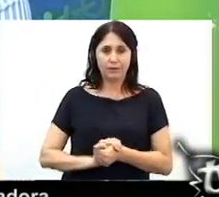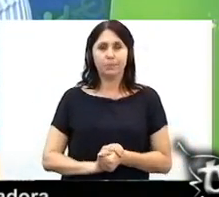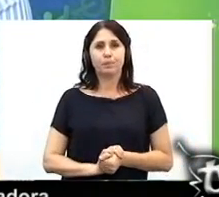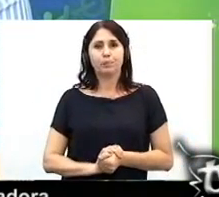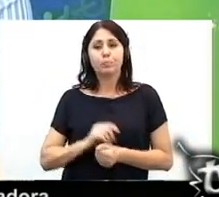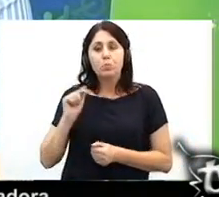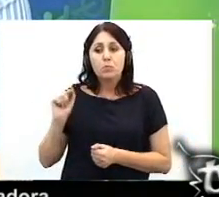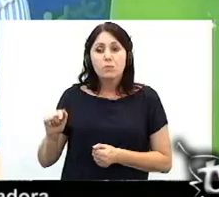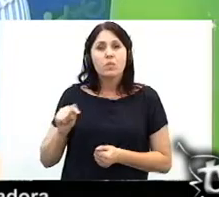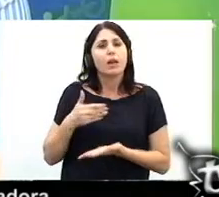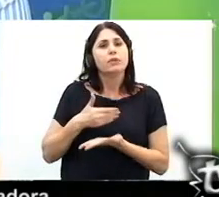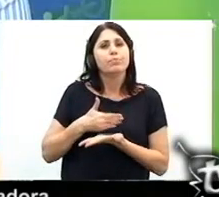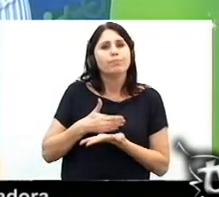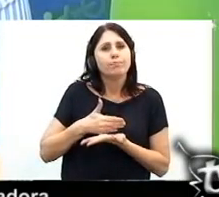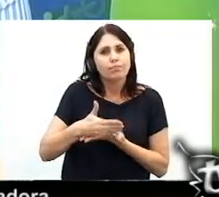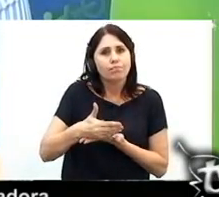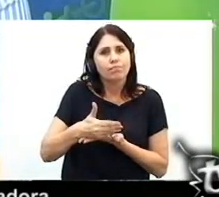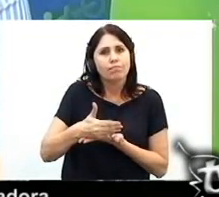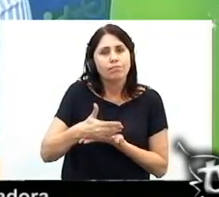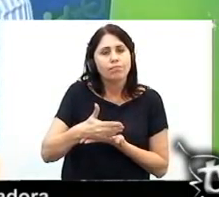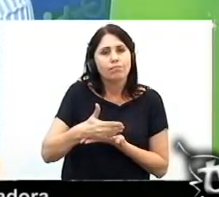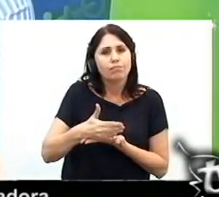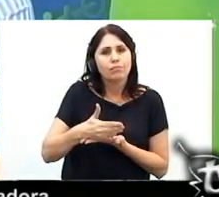unindo o poder público, né, unindo